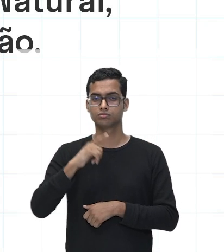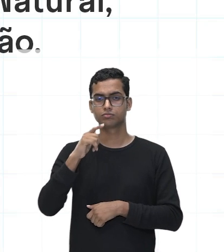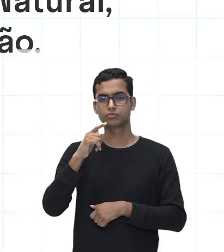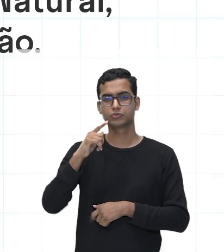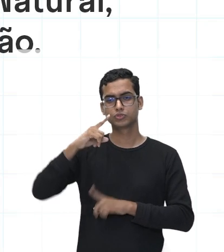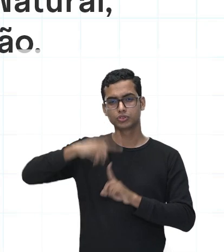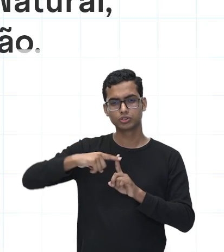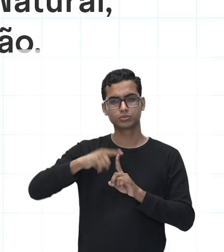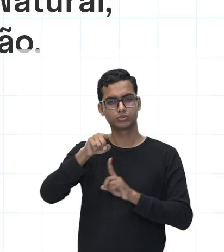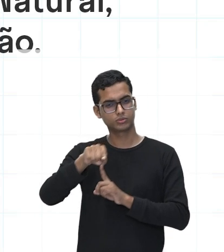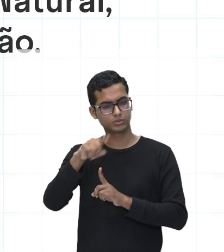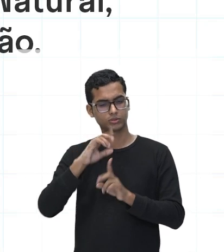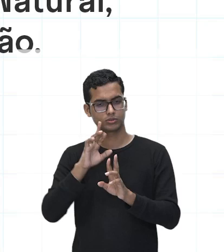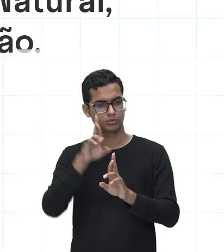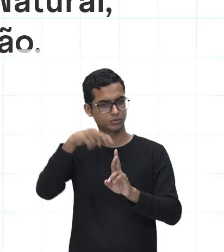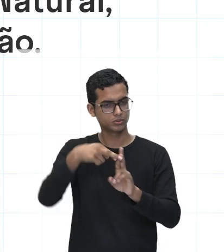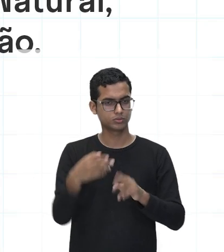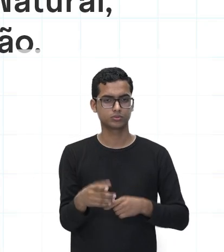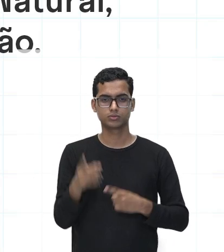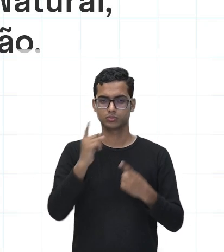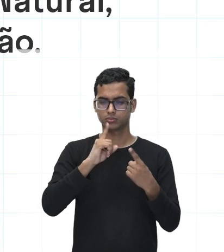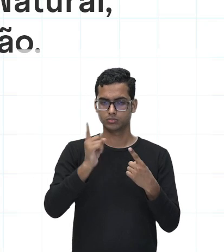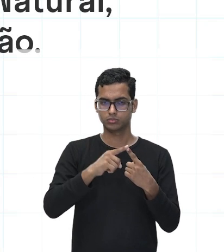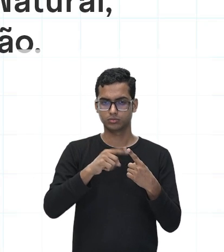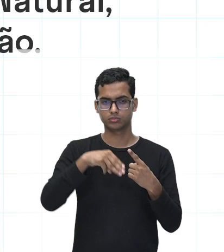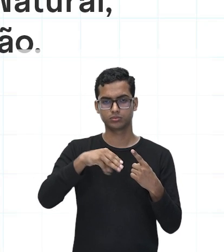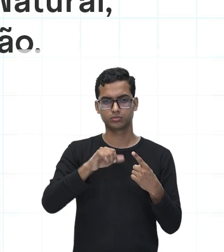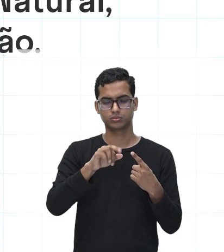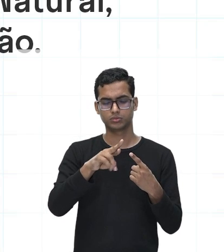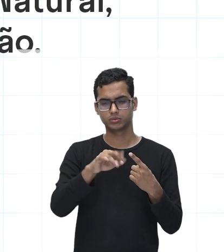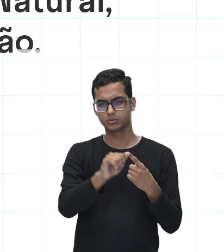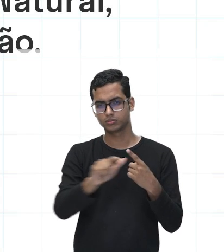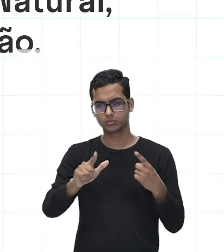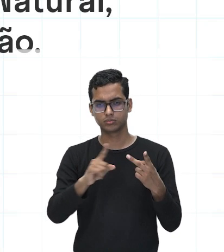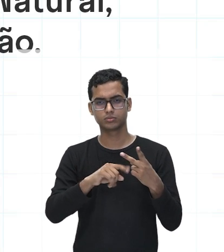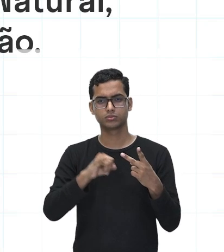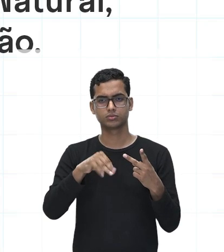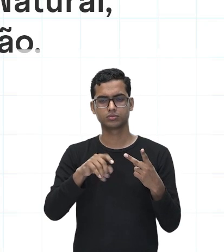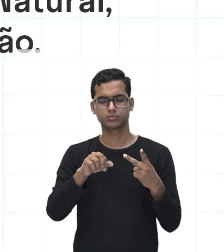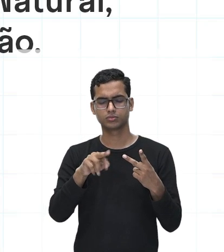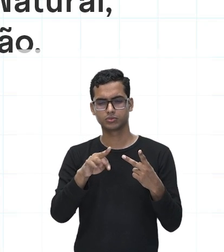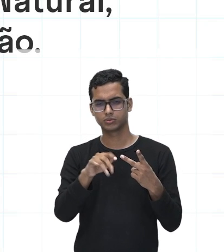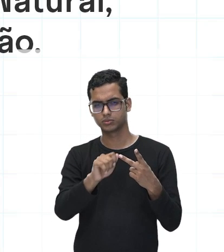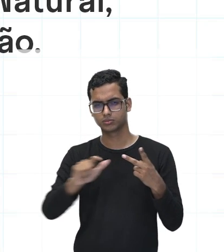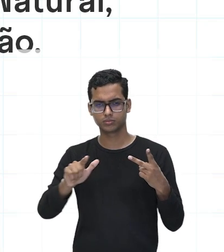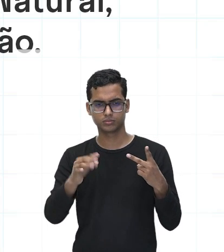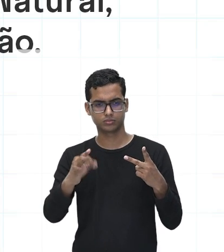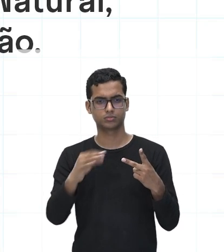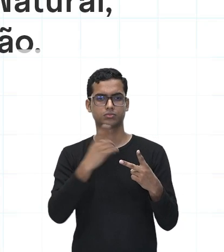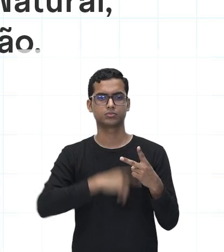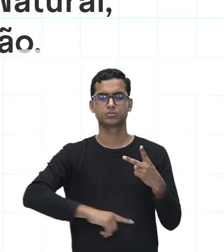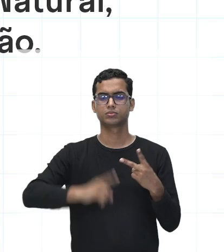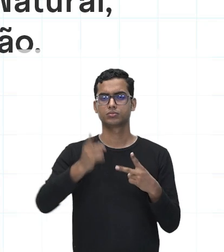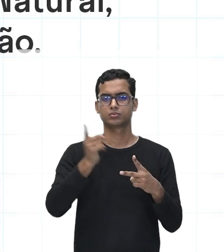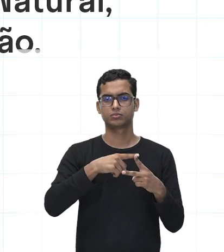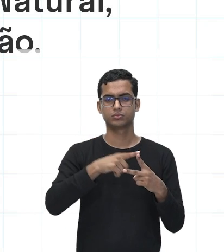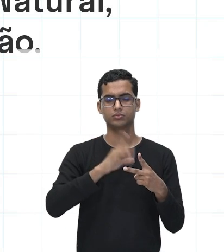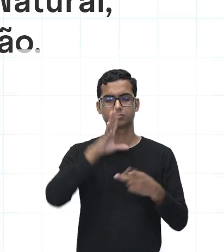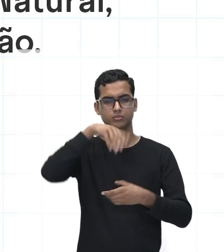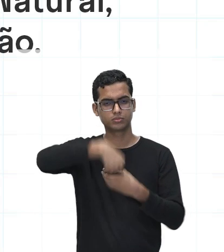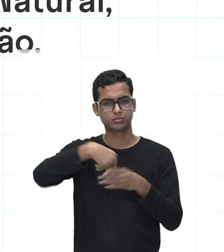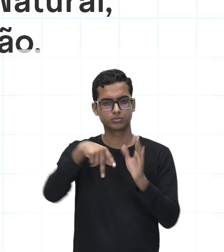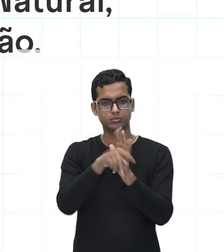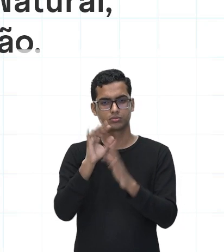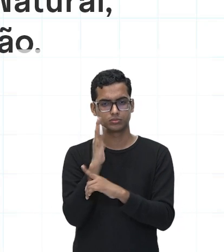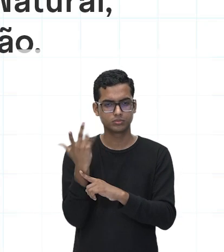natureza. São eles patrimônio material e patrimônio imaterial. Além desses, há também o patrimônio artístico,